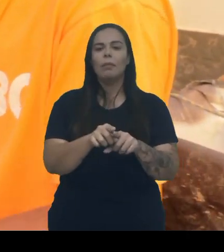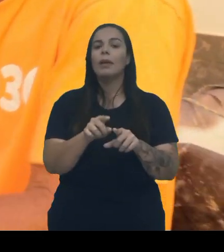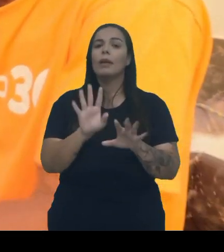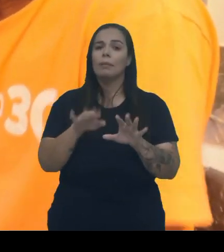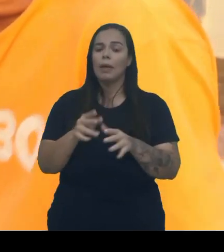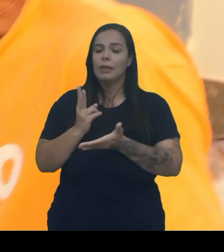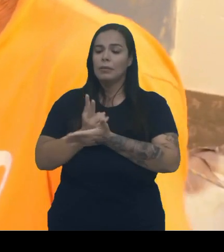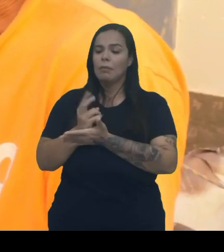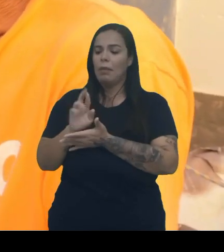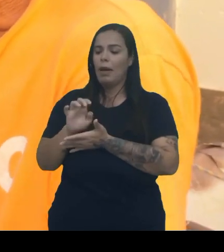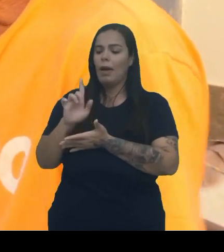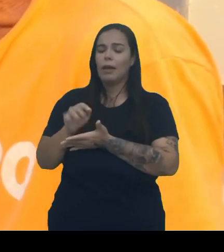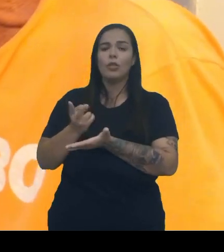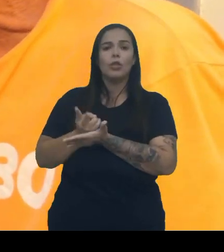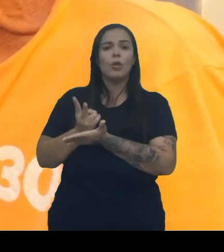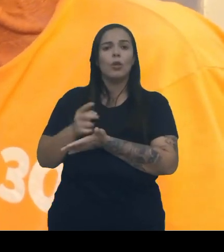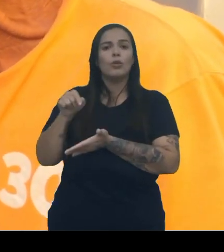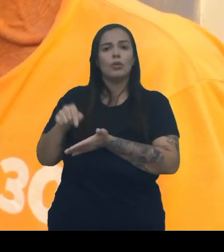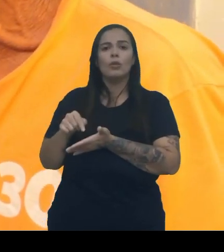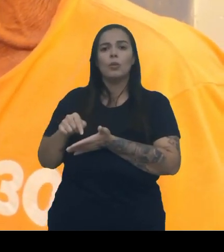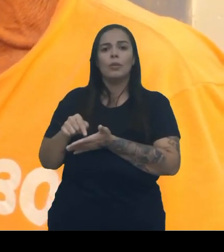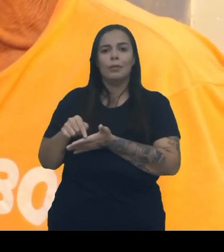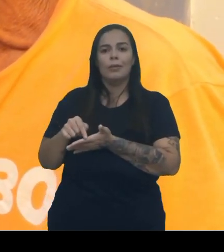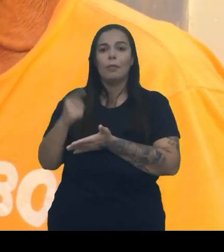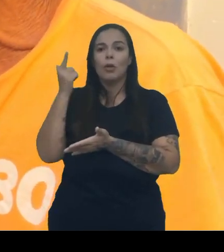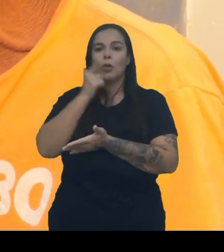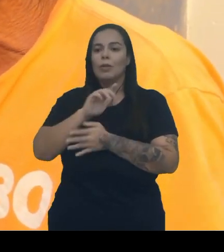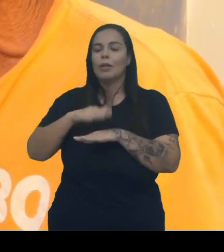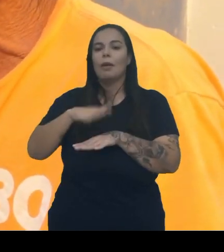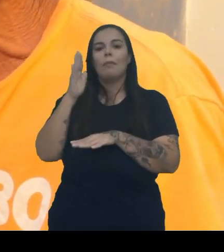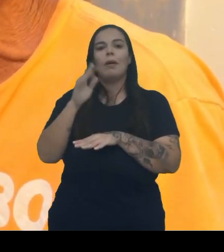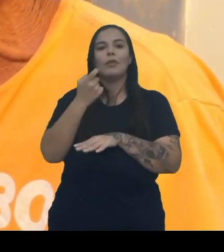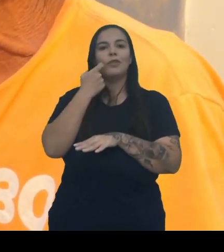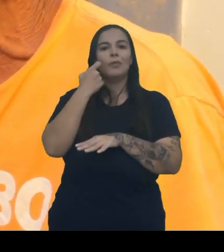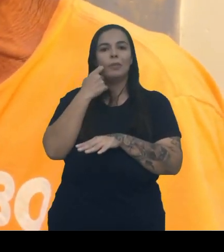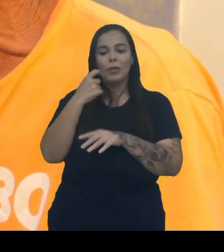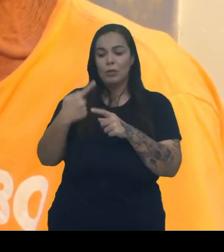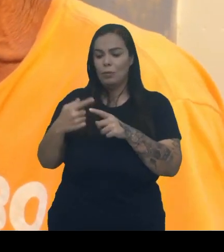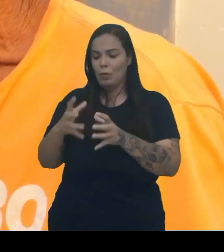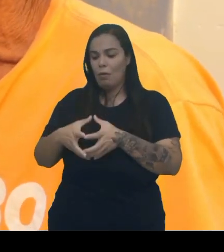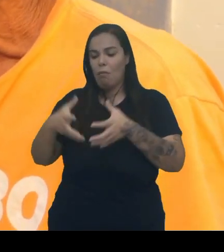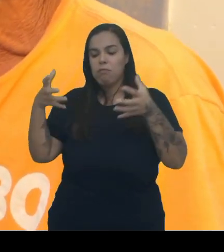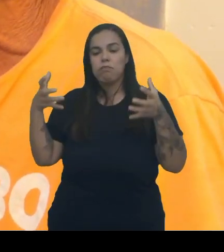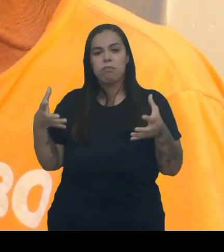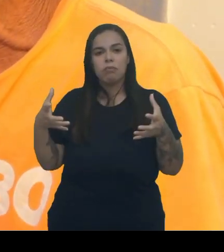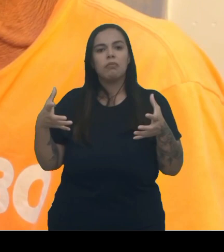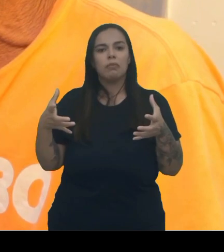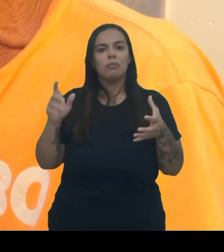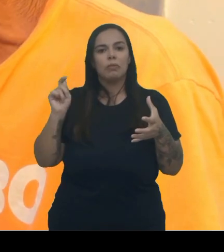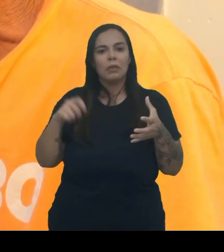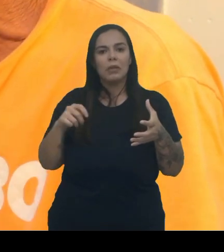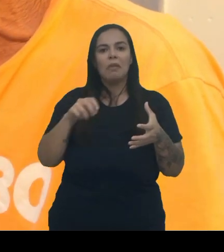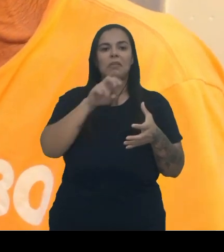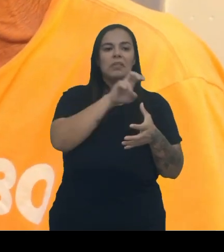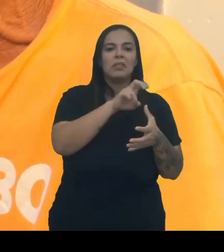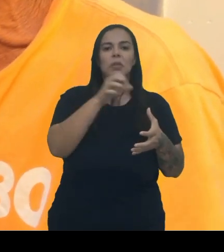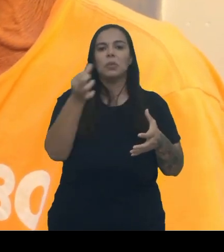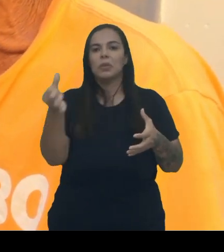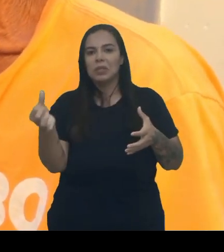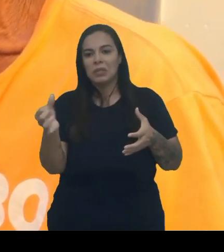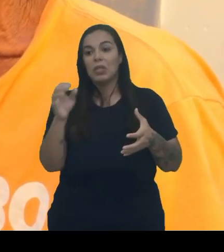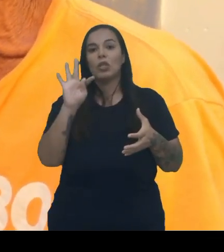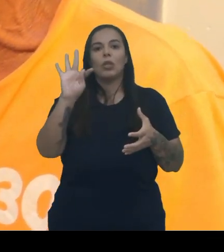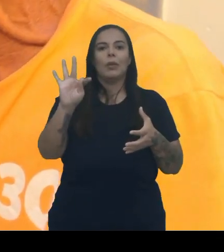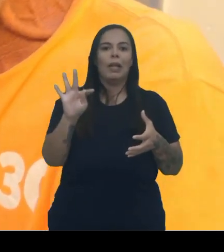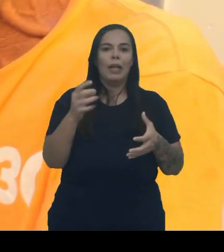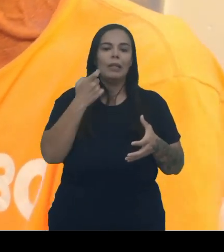rede de tainha, que era uma rede que matava mais porcução. Rede de mais capacidade, mais capacitado, para matar 5, 6, 8,